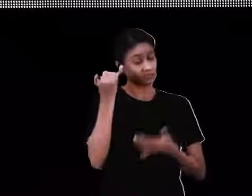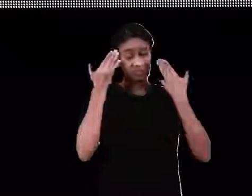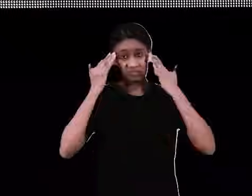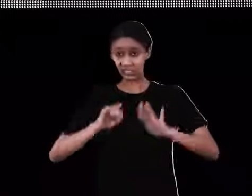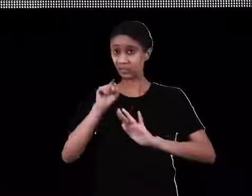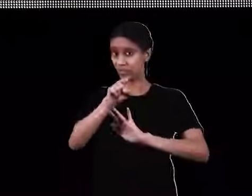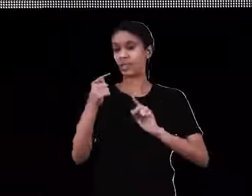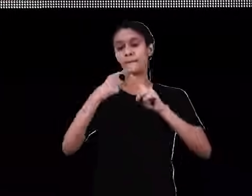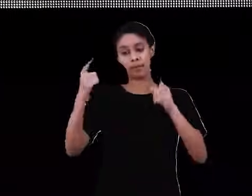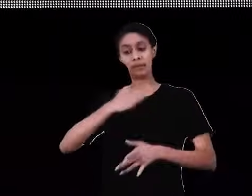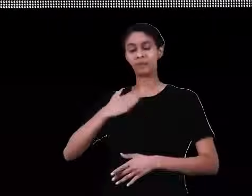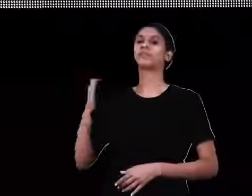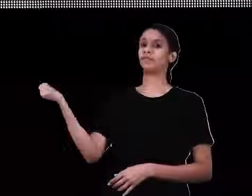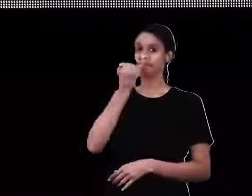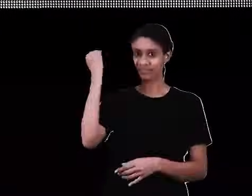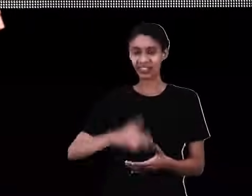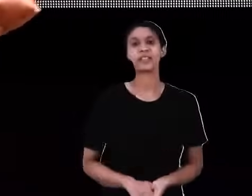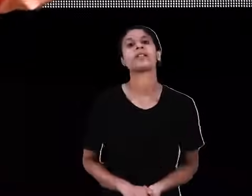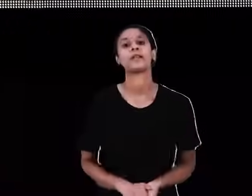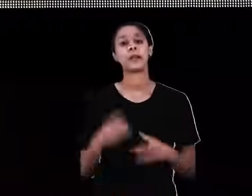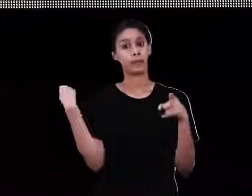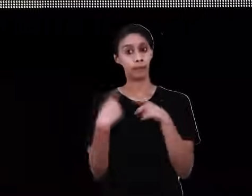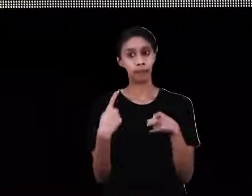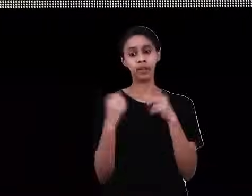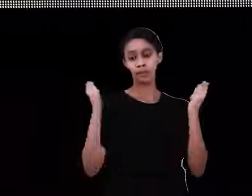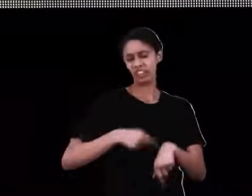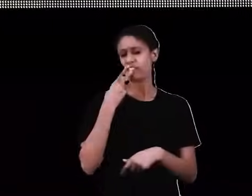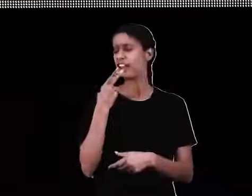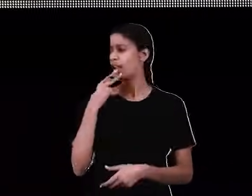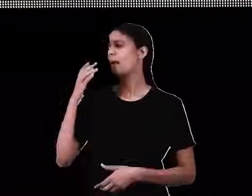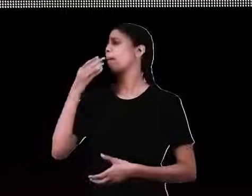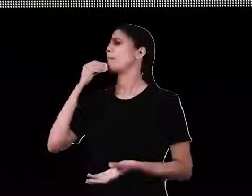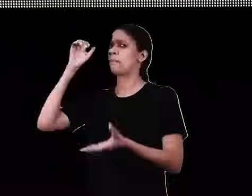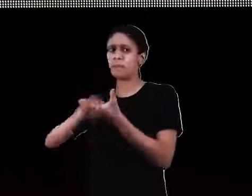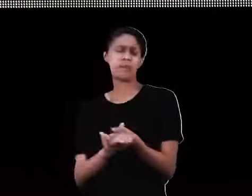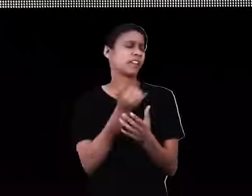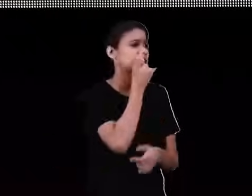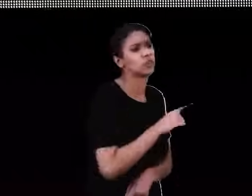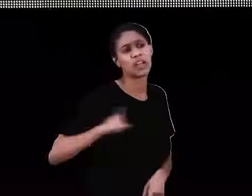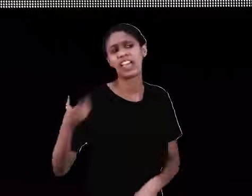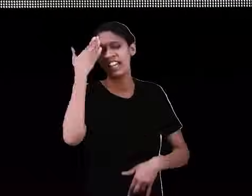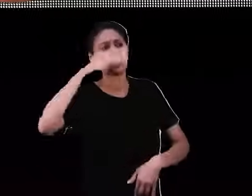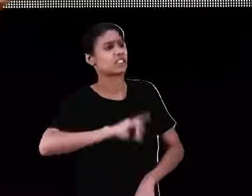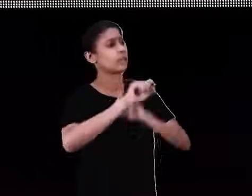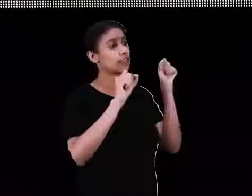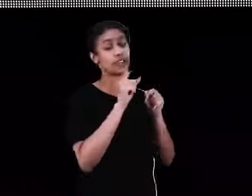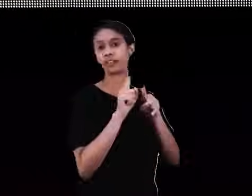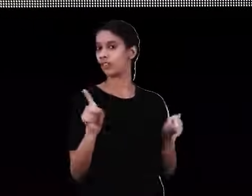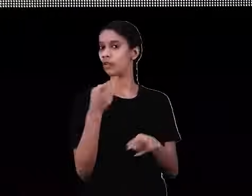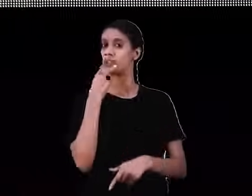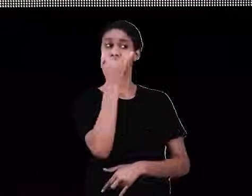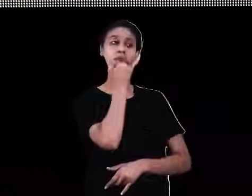empolga. Porque Abigail poderia ter dito assim, perdoa meu marido, ele não sabe o que faz. Mas ela fez isso? Não, ela disse,